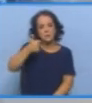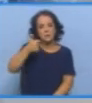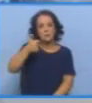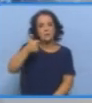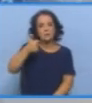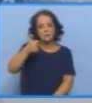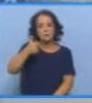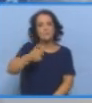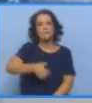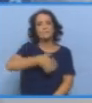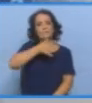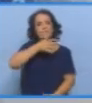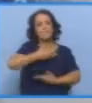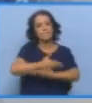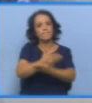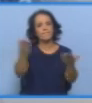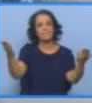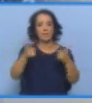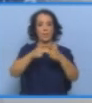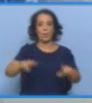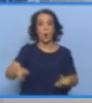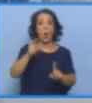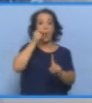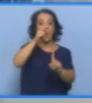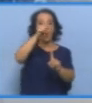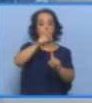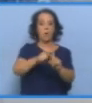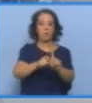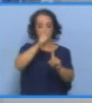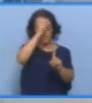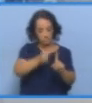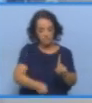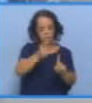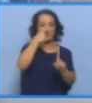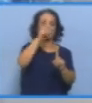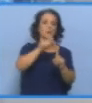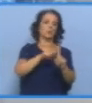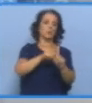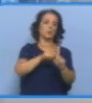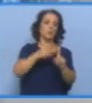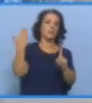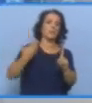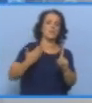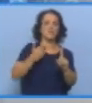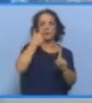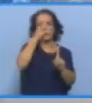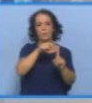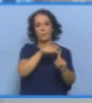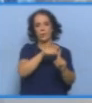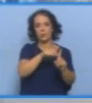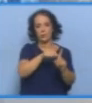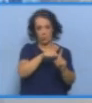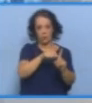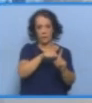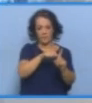sua pregação, da sua linguagem, o homem, a dignidade da pessoa humana, os direitos da pessoa humana. Era sempre esse o centro.